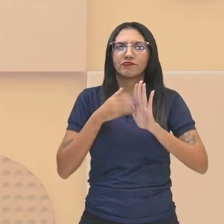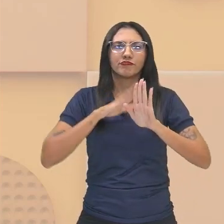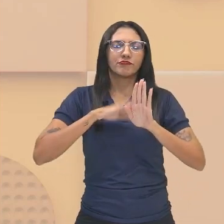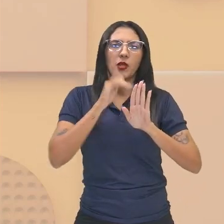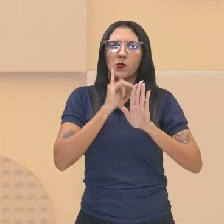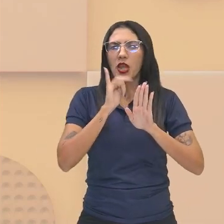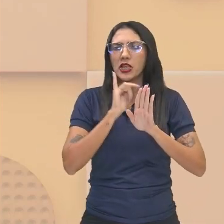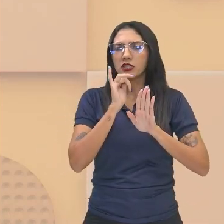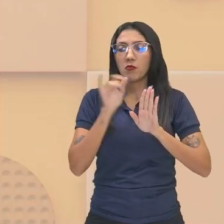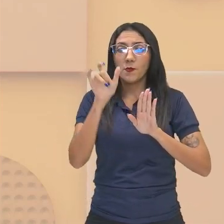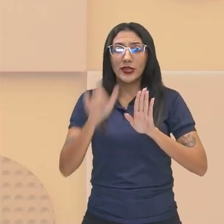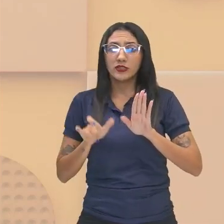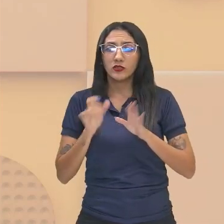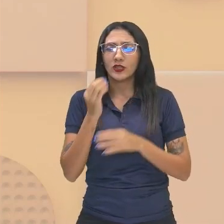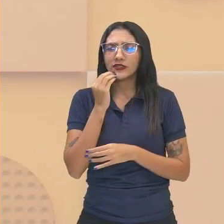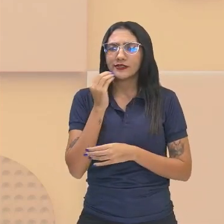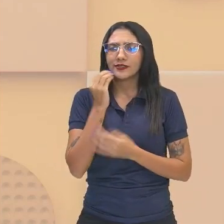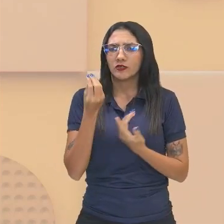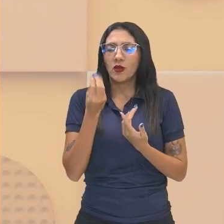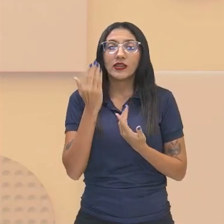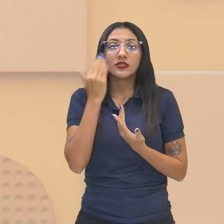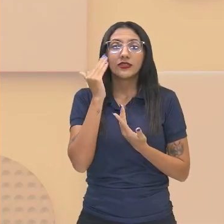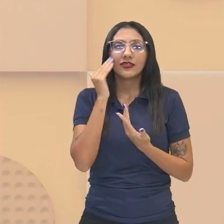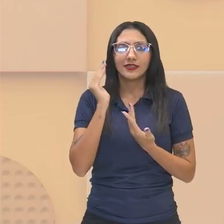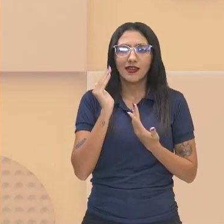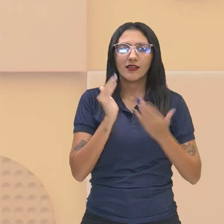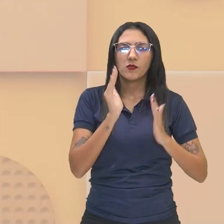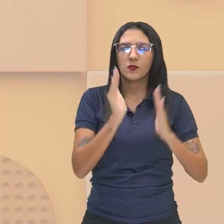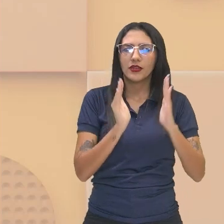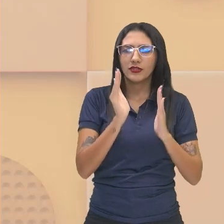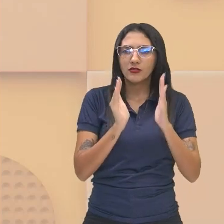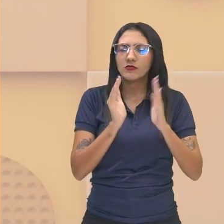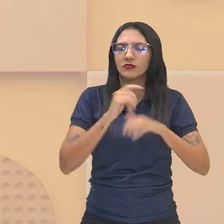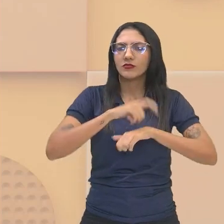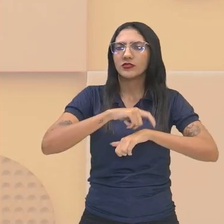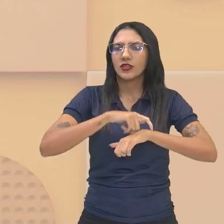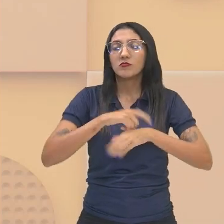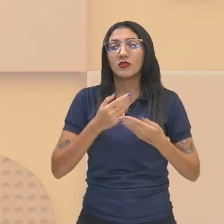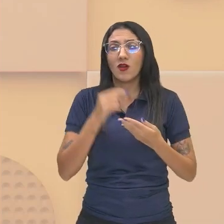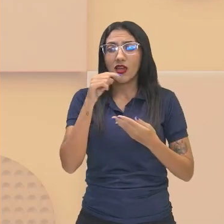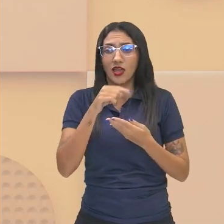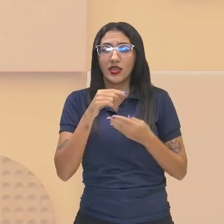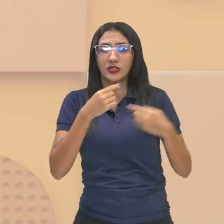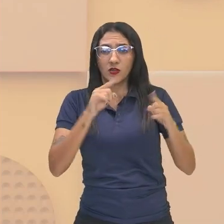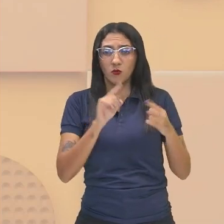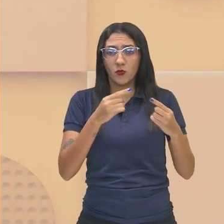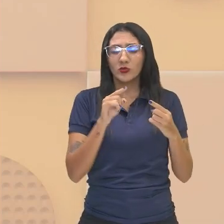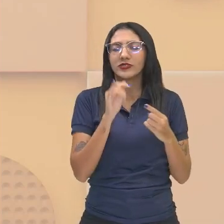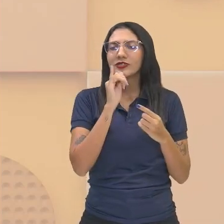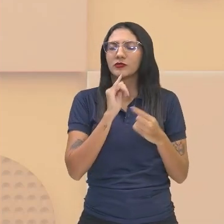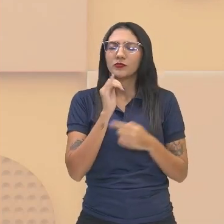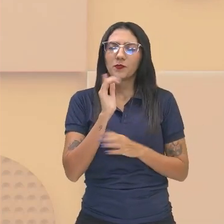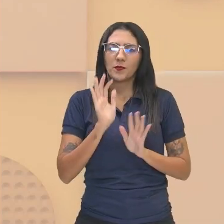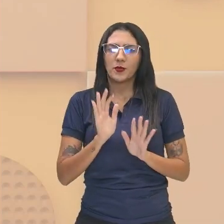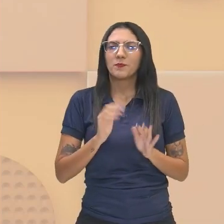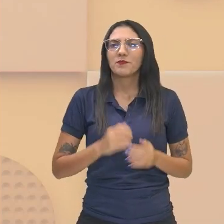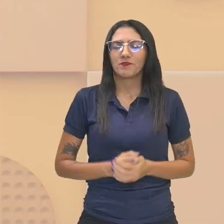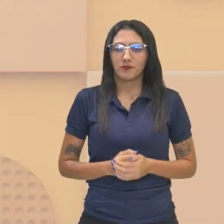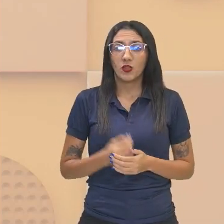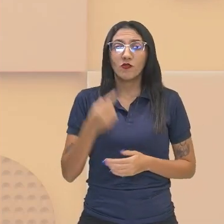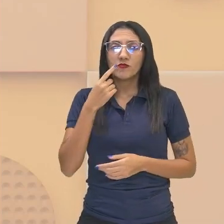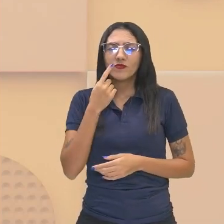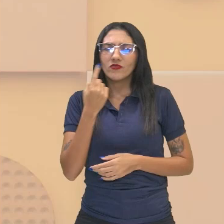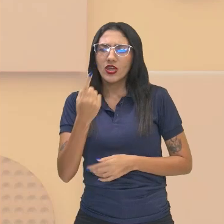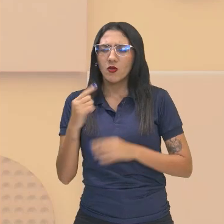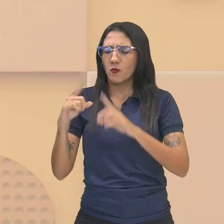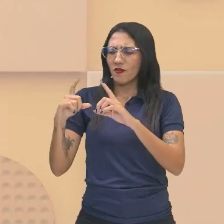mesmo? Esse tempo. Né, conversar, então. E a música, ela fala, por exemplo, se você olhar, então, uma foto de vocês,